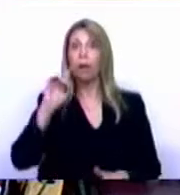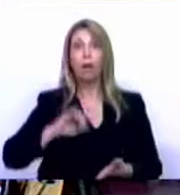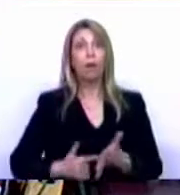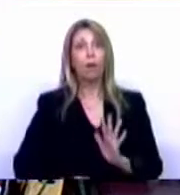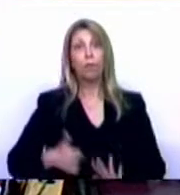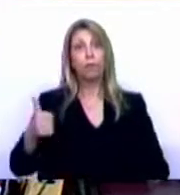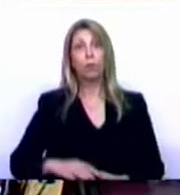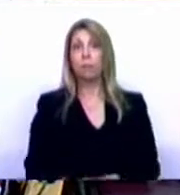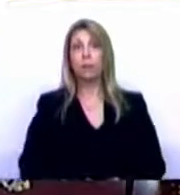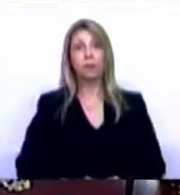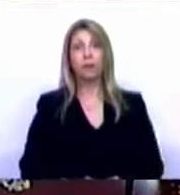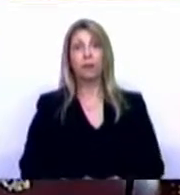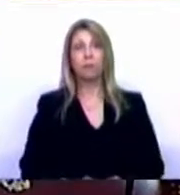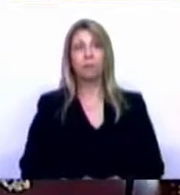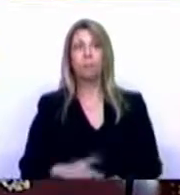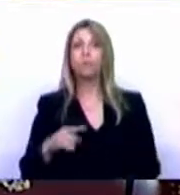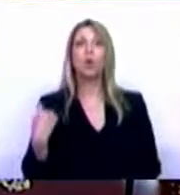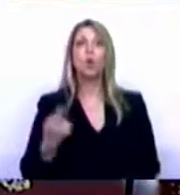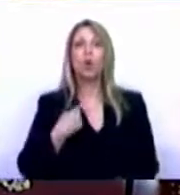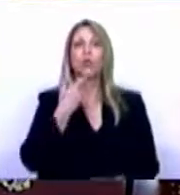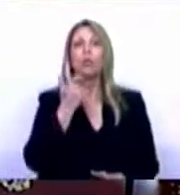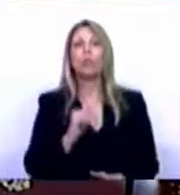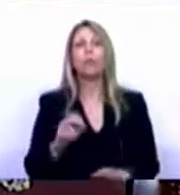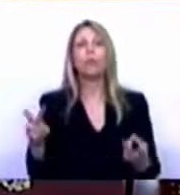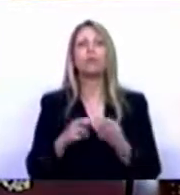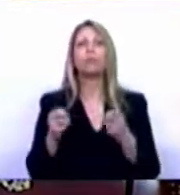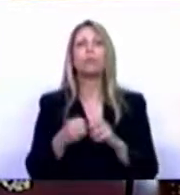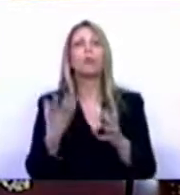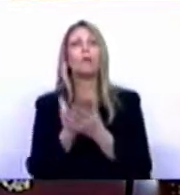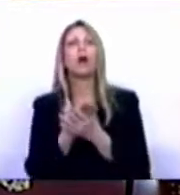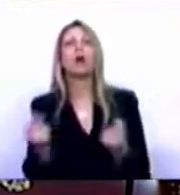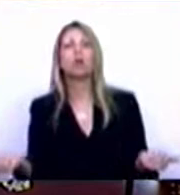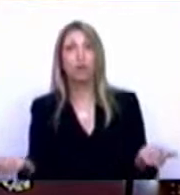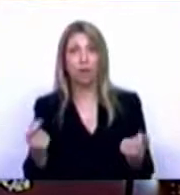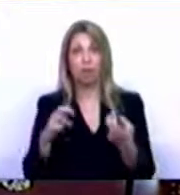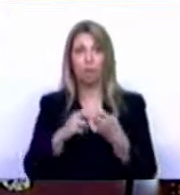fundamental. Nós não podemos resolver os problemas